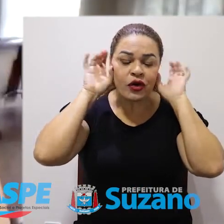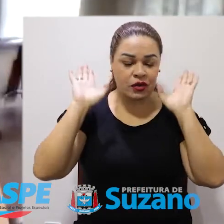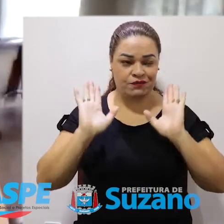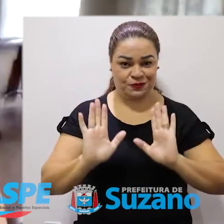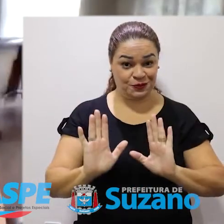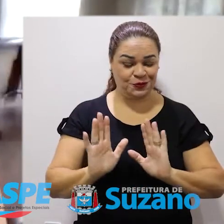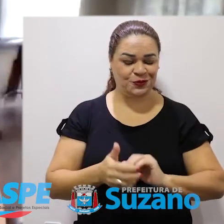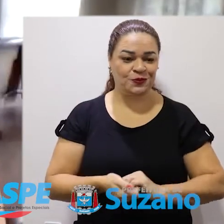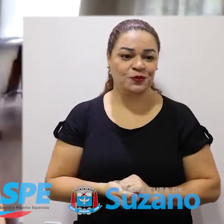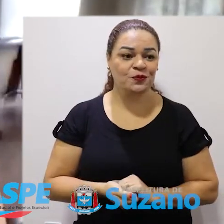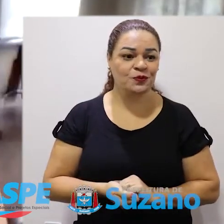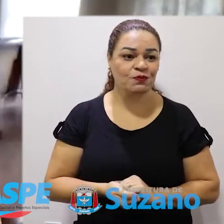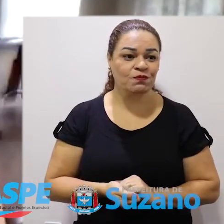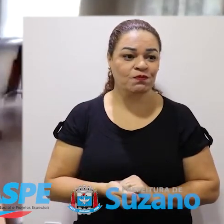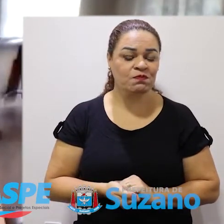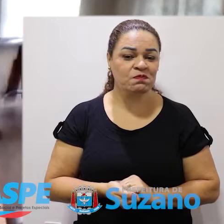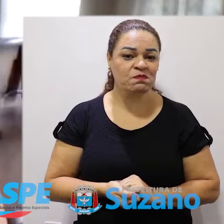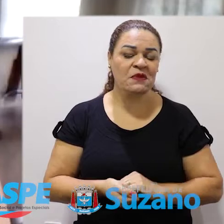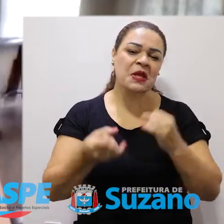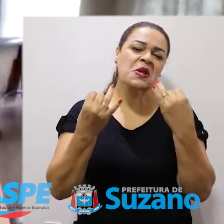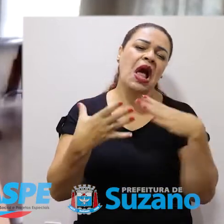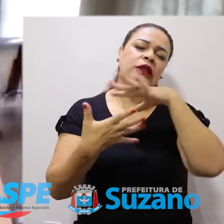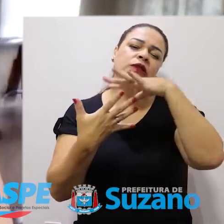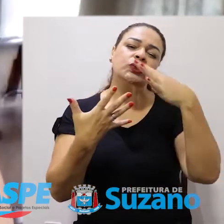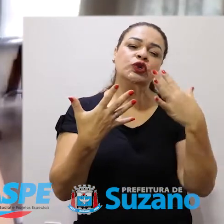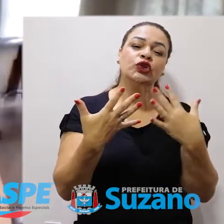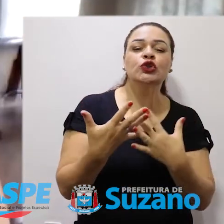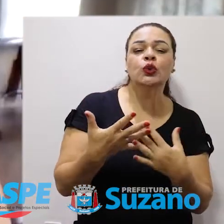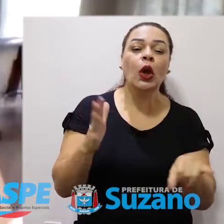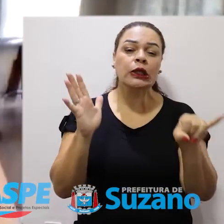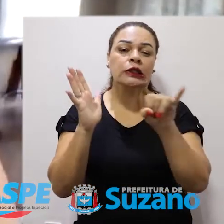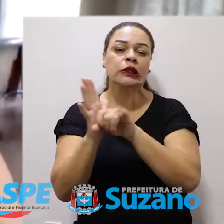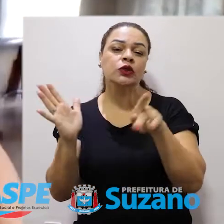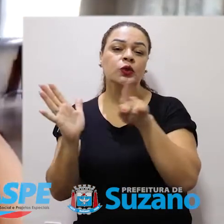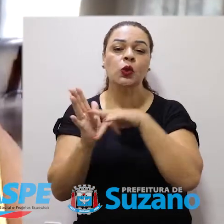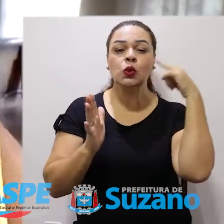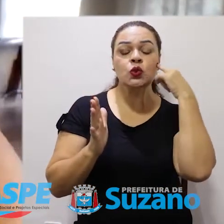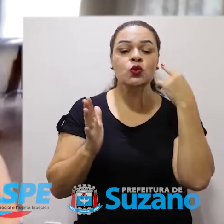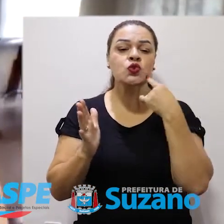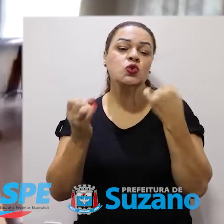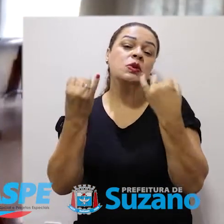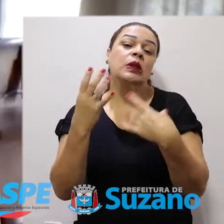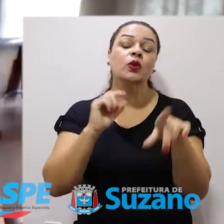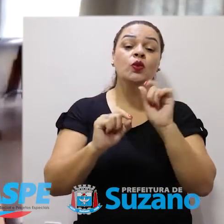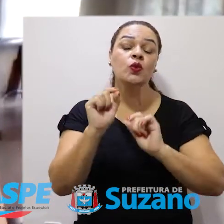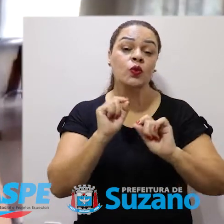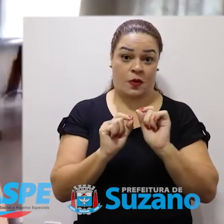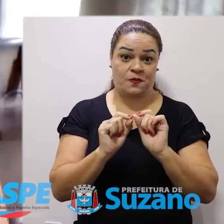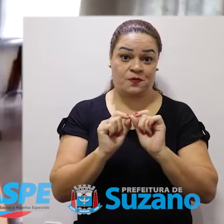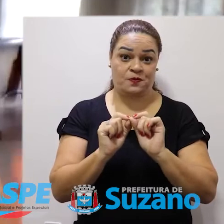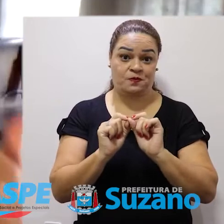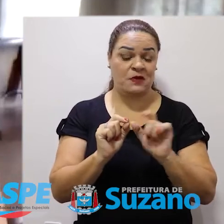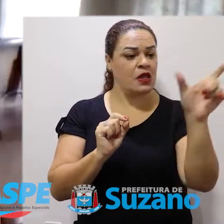já chego lá. Então, quando a gente fala a Libras na constituição da pessoa surda, o que a gente está dizendo? Né? A gente